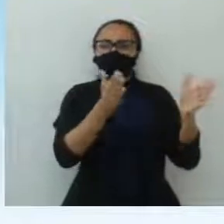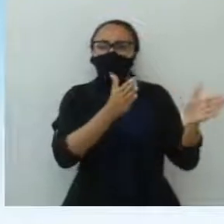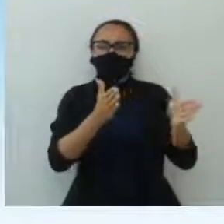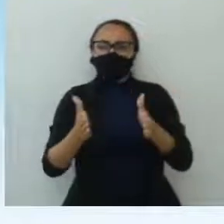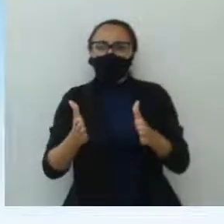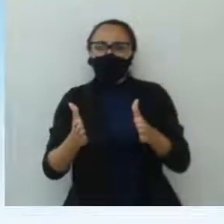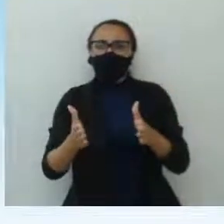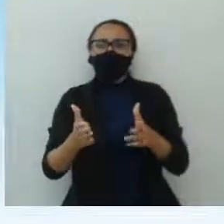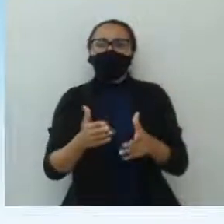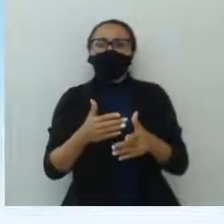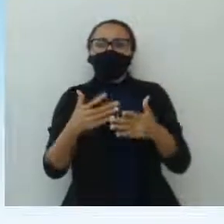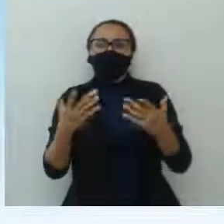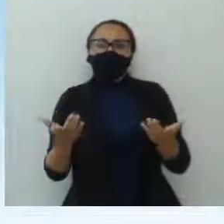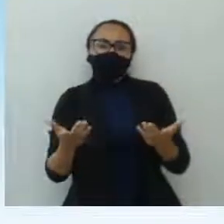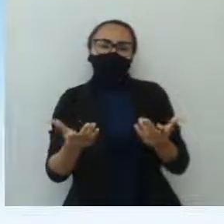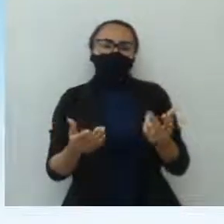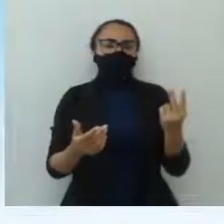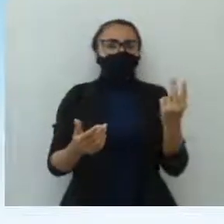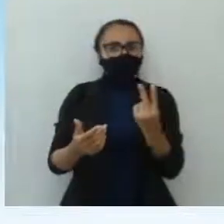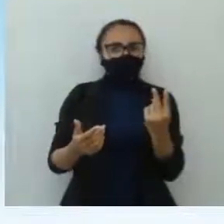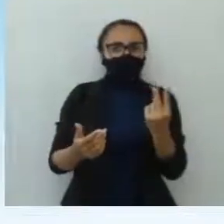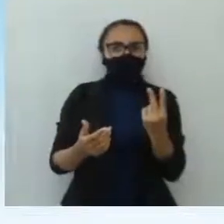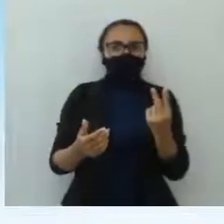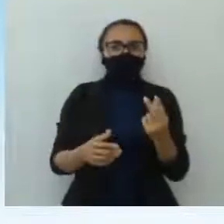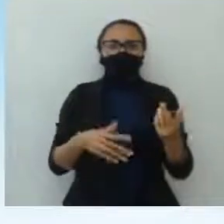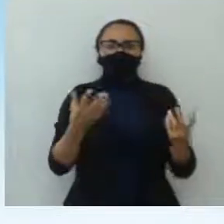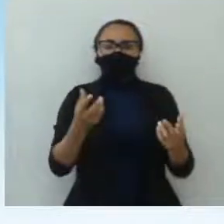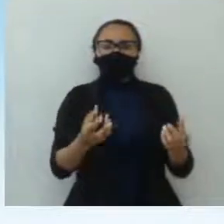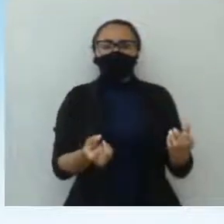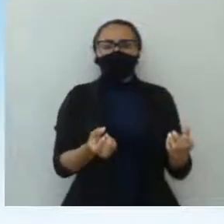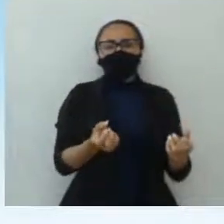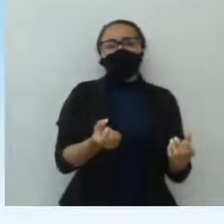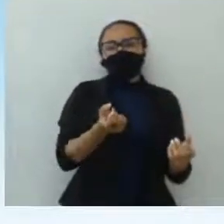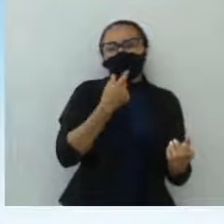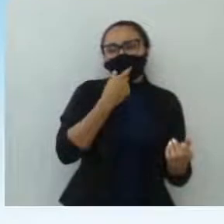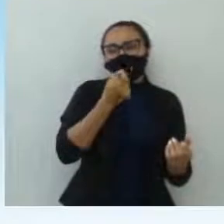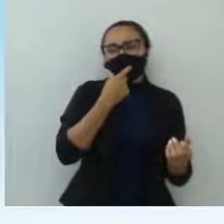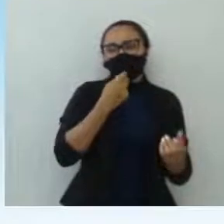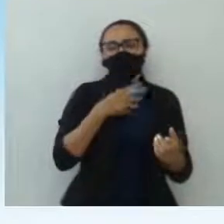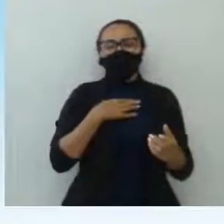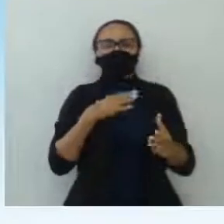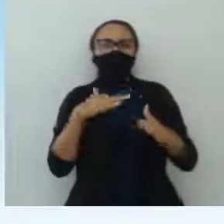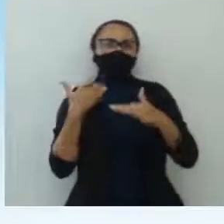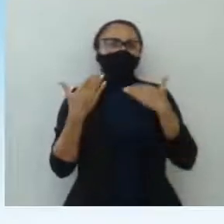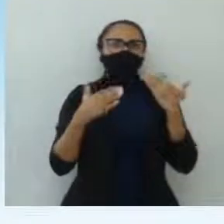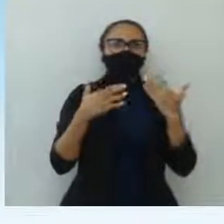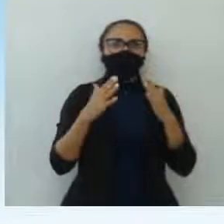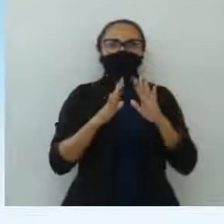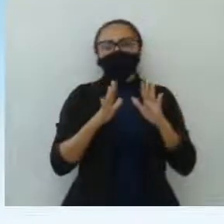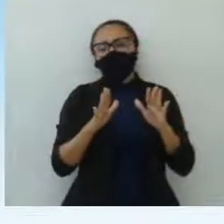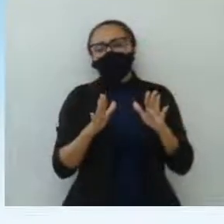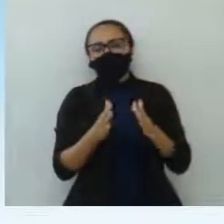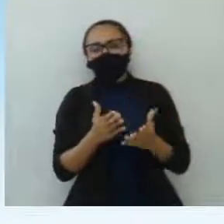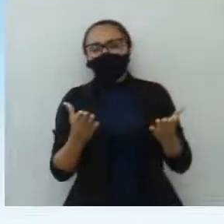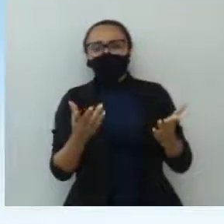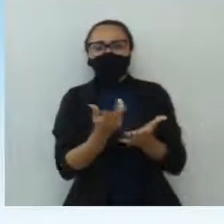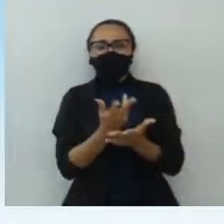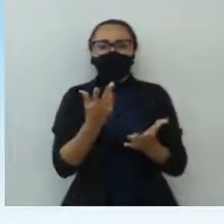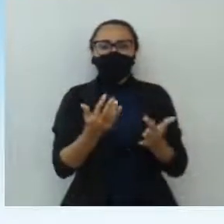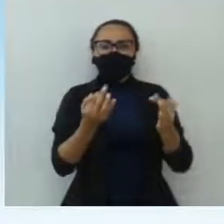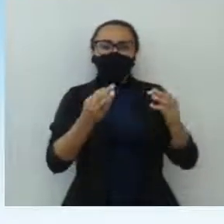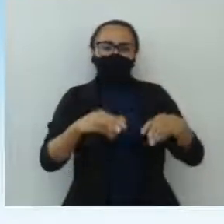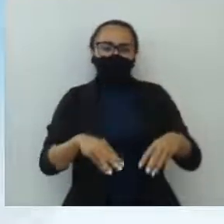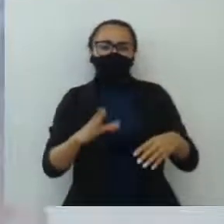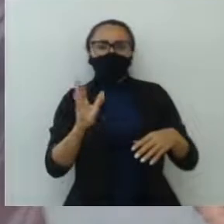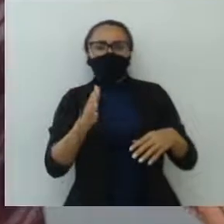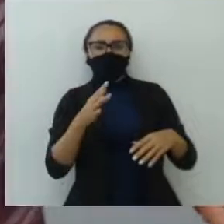quando o Romeu e Julieta, a Julieta toma o veneno e o Romeu acha que ela morreu, enfim. E aí acaba acontecendo o final que todo mundo já